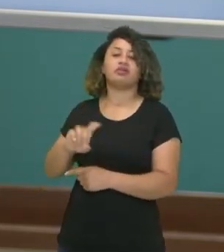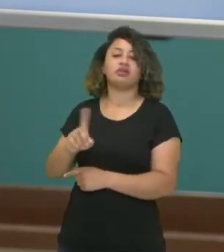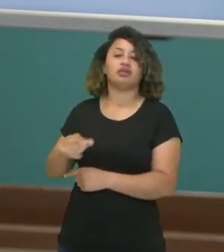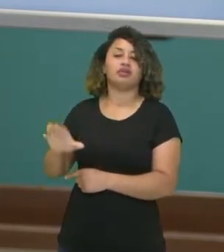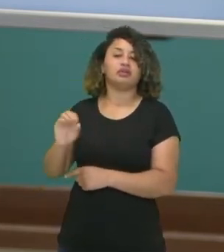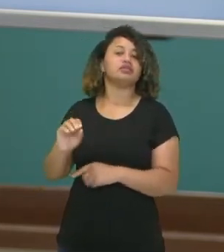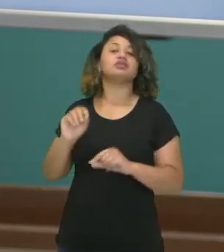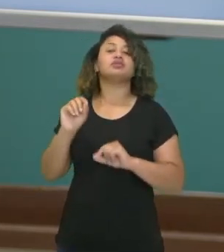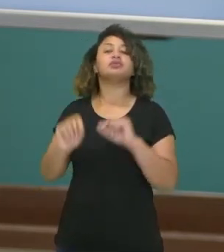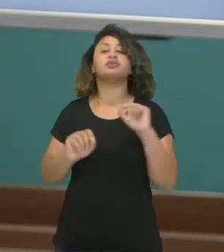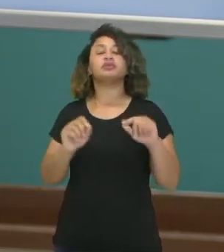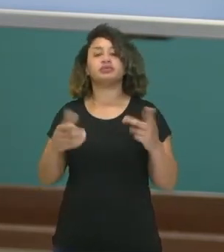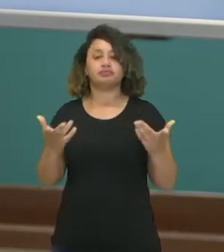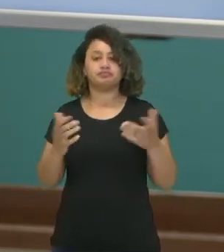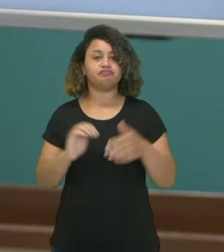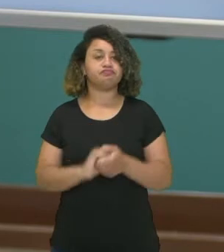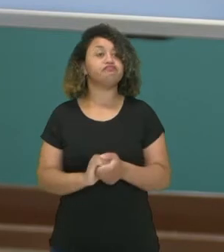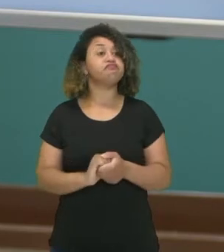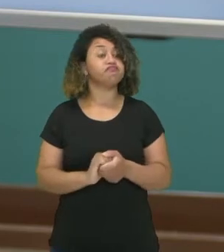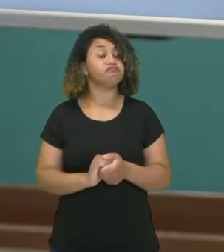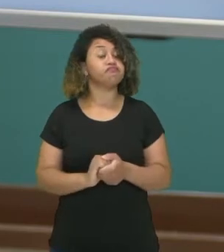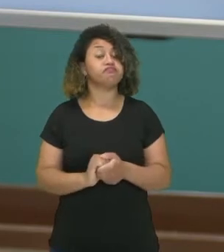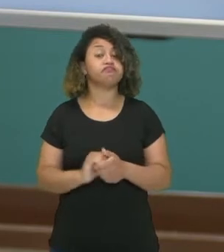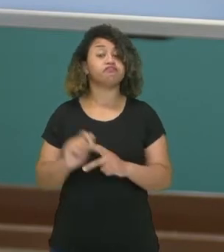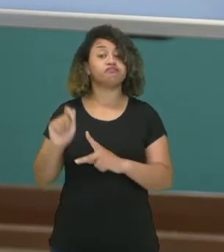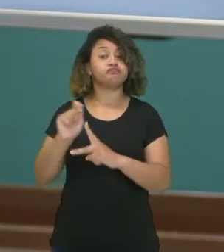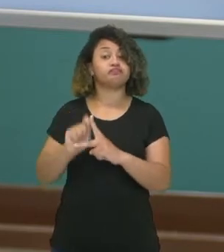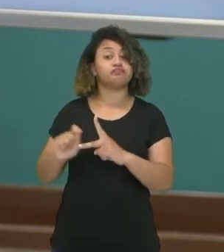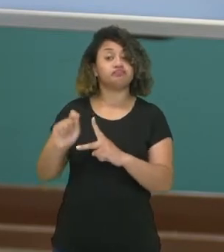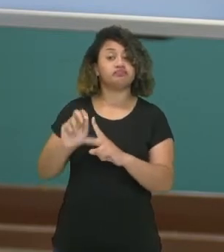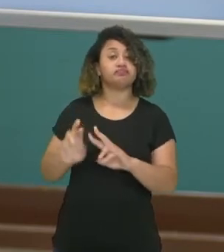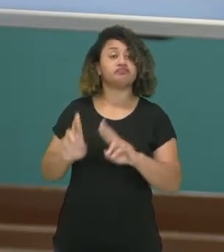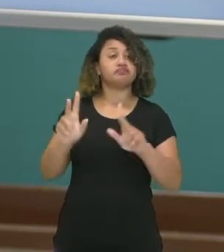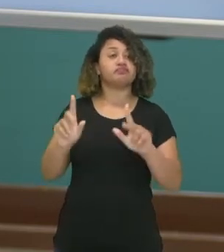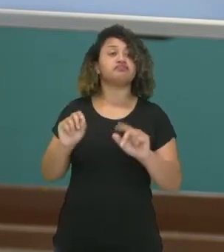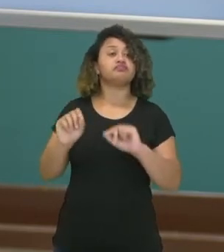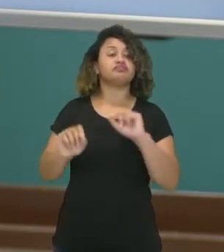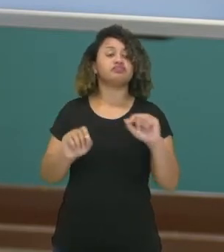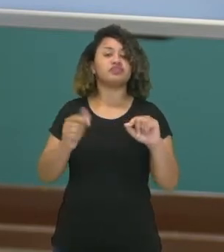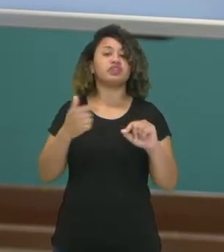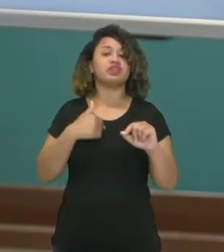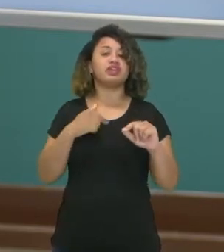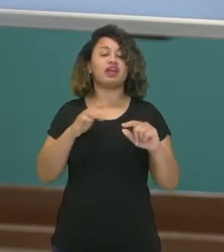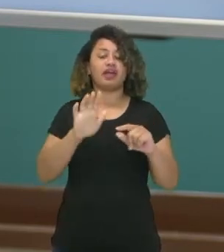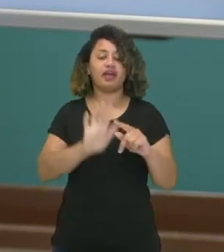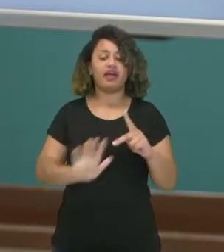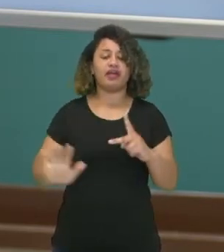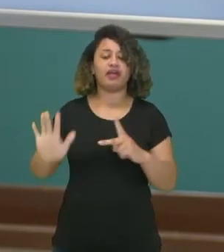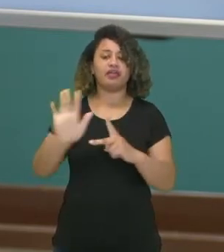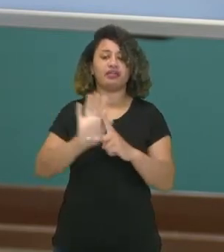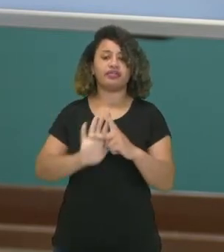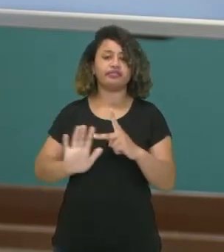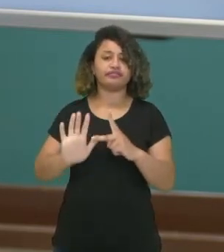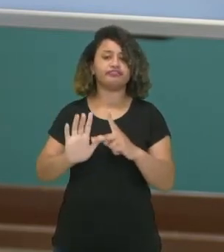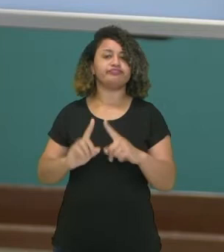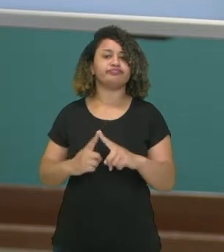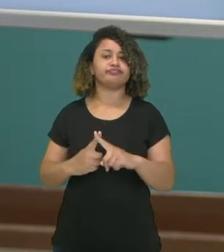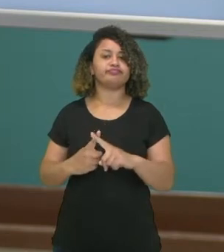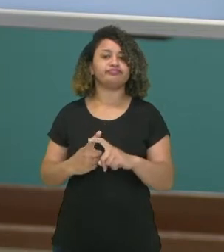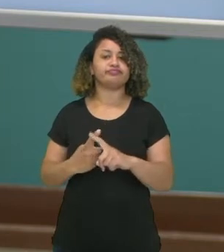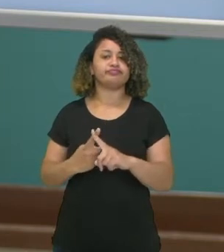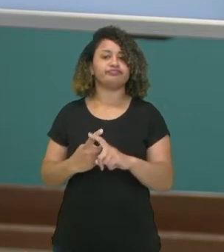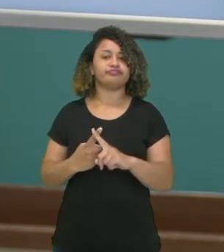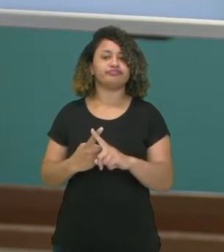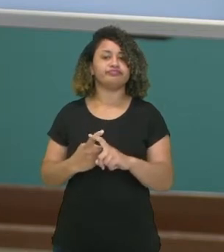figura 2. Então, a área é diferente, tá? A área é uma medida de superfície, certo?